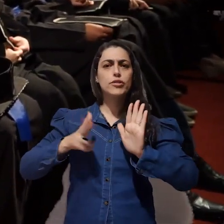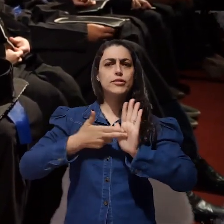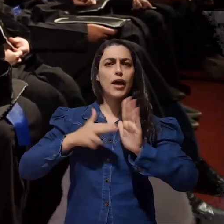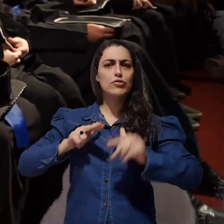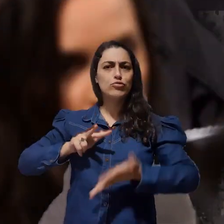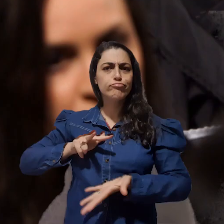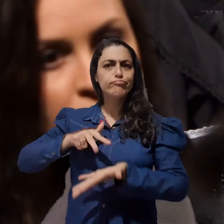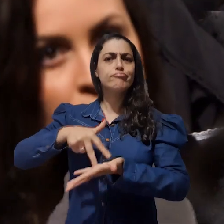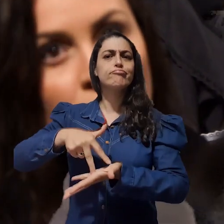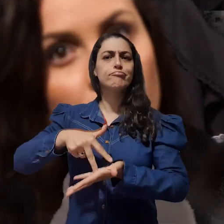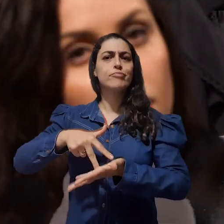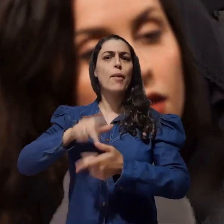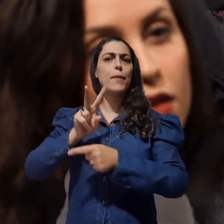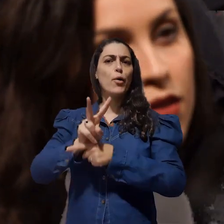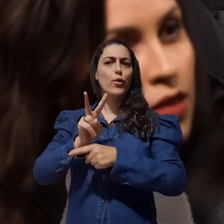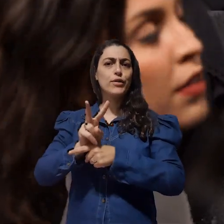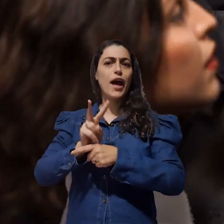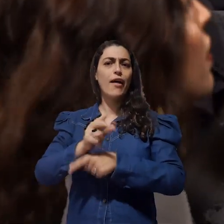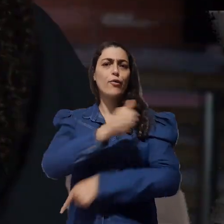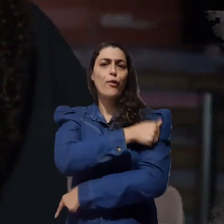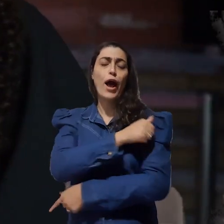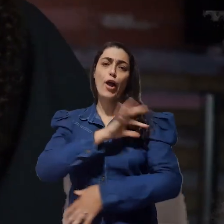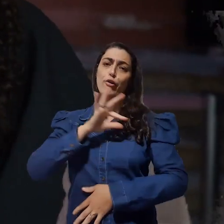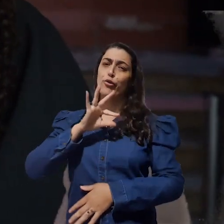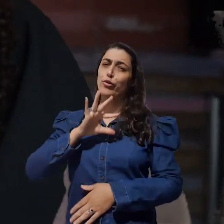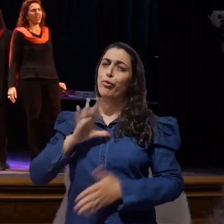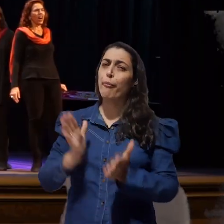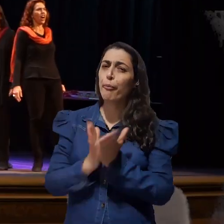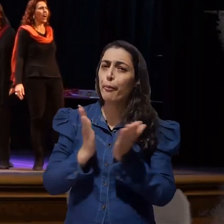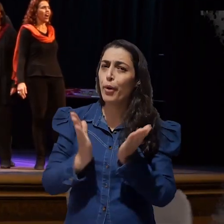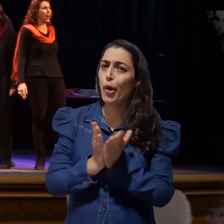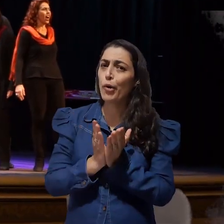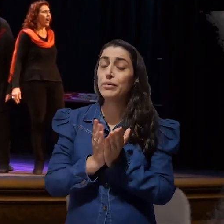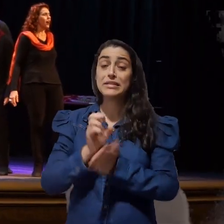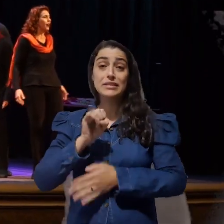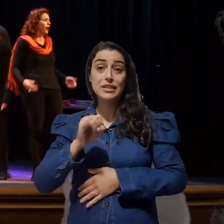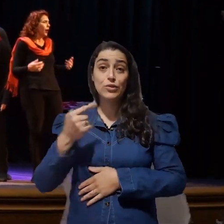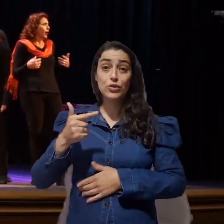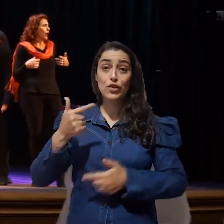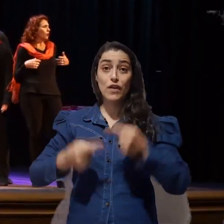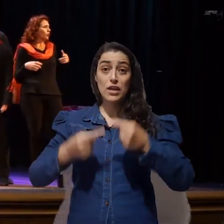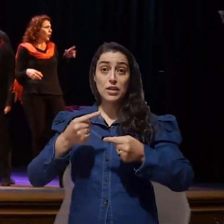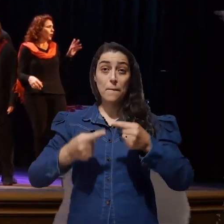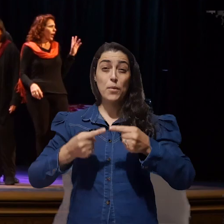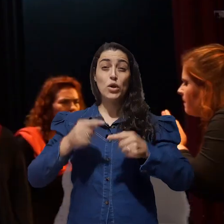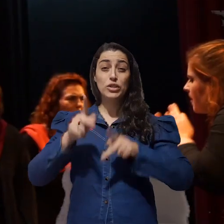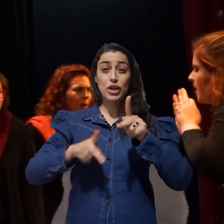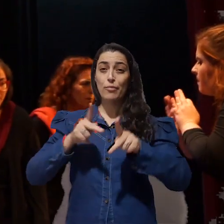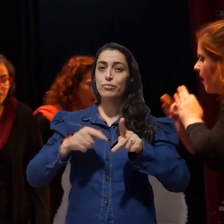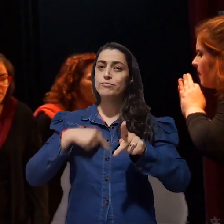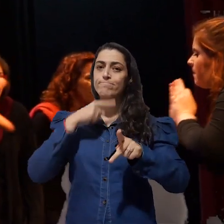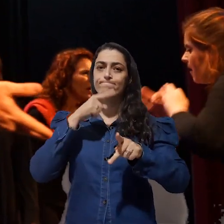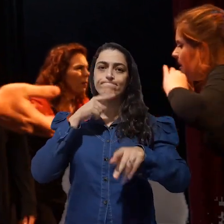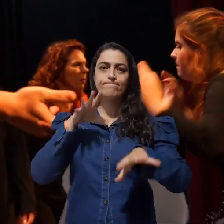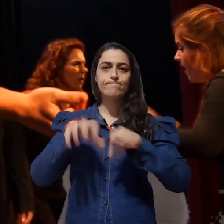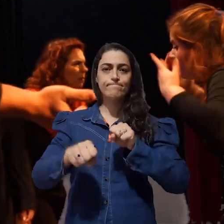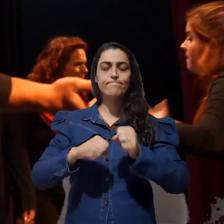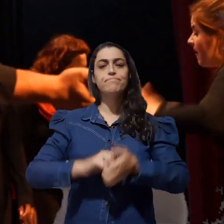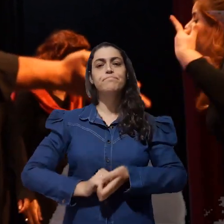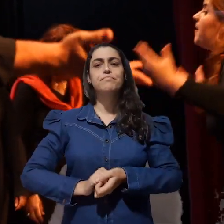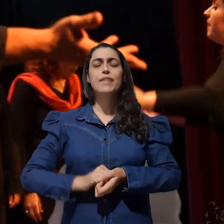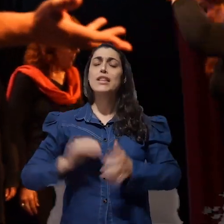as políticas afirmativas que tem para manutenção de estudantes carentes. Se não fossem as políticas públicas, eu não estaria aqui, eu não seria